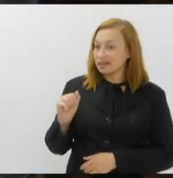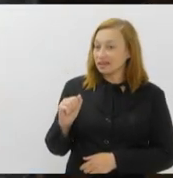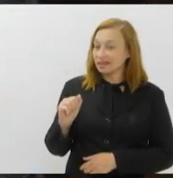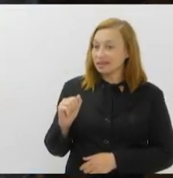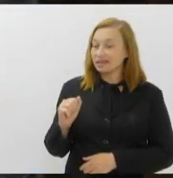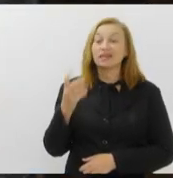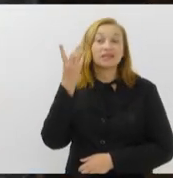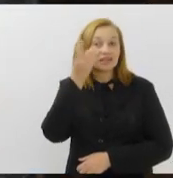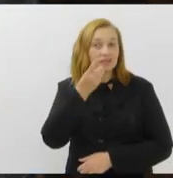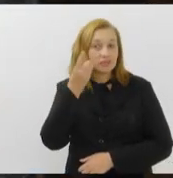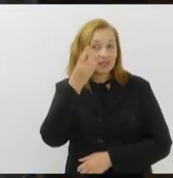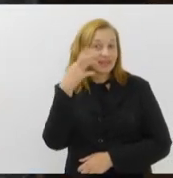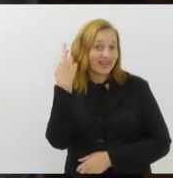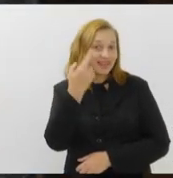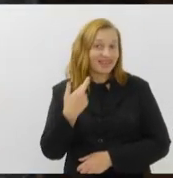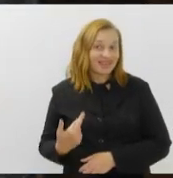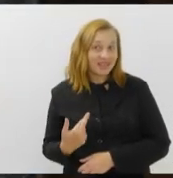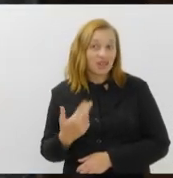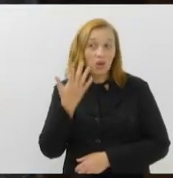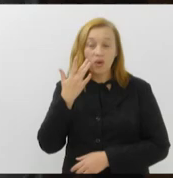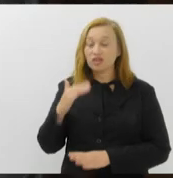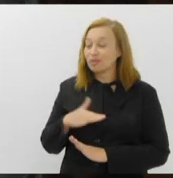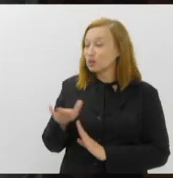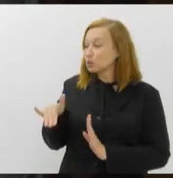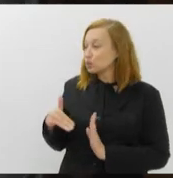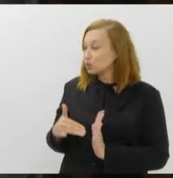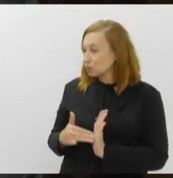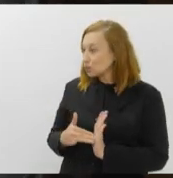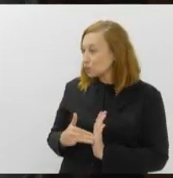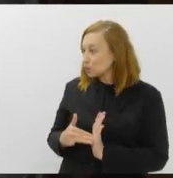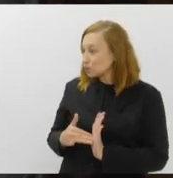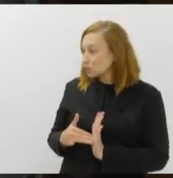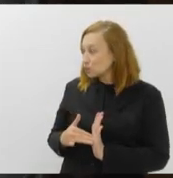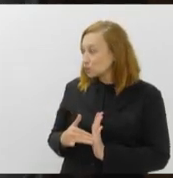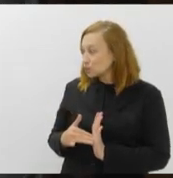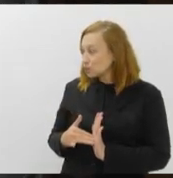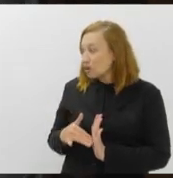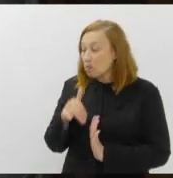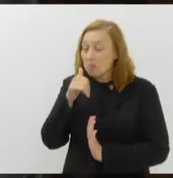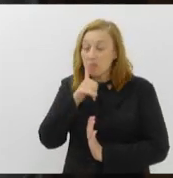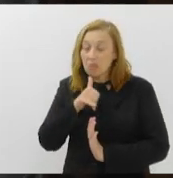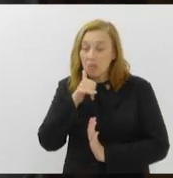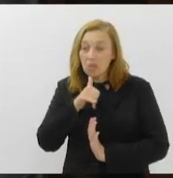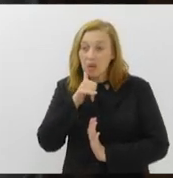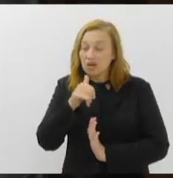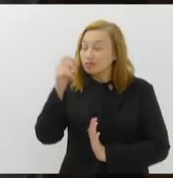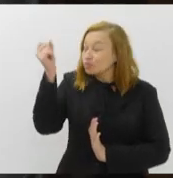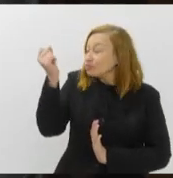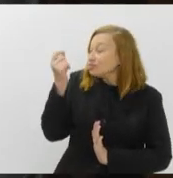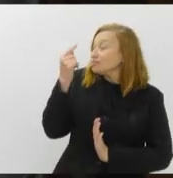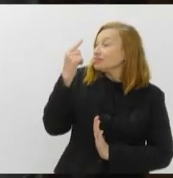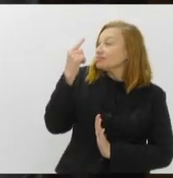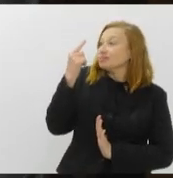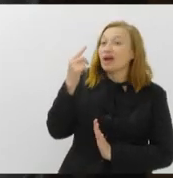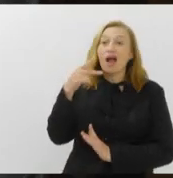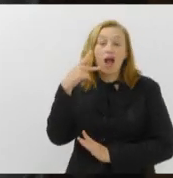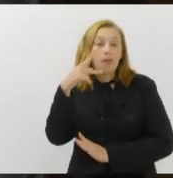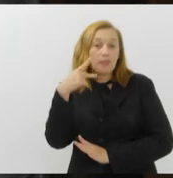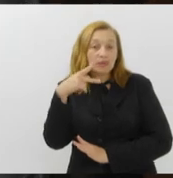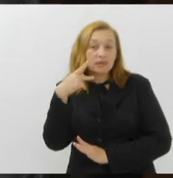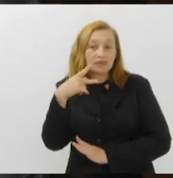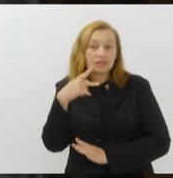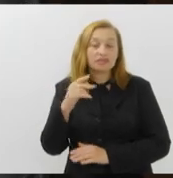deputada Marina, deputada Renata, acho que para todas são mulheres que nos inspiram na política, a